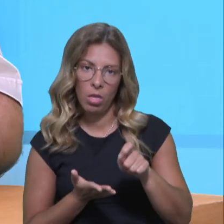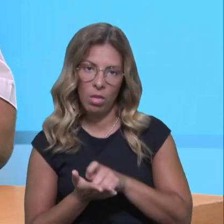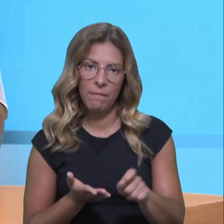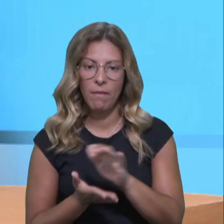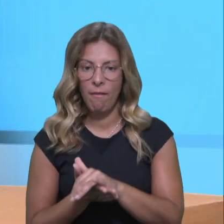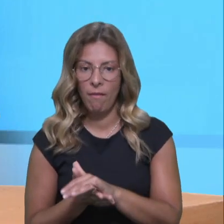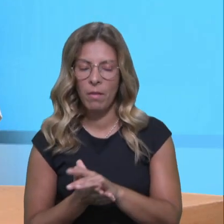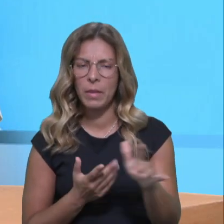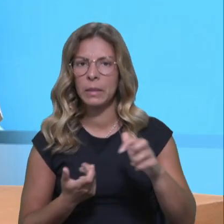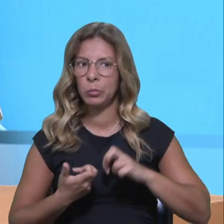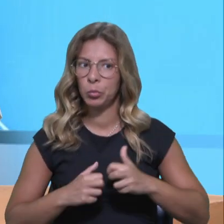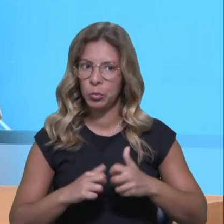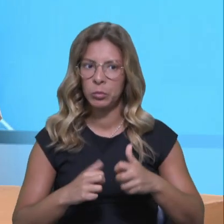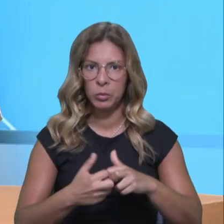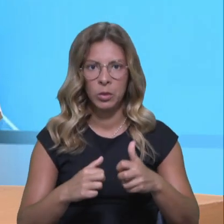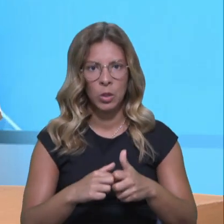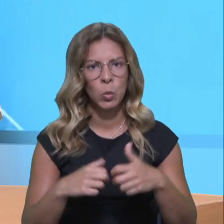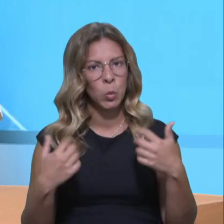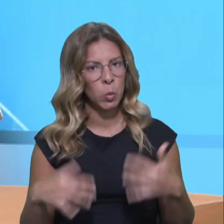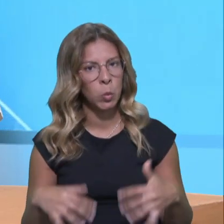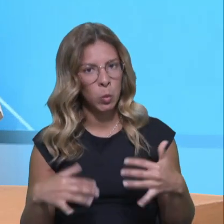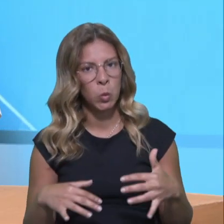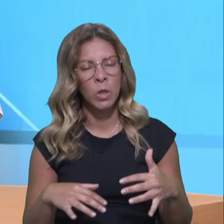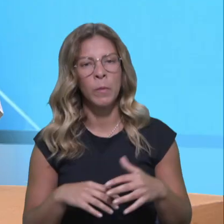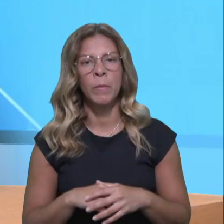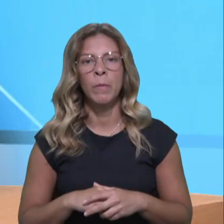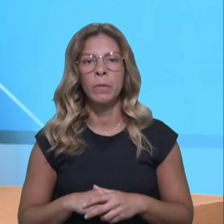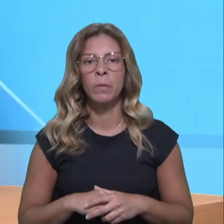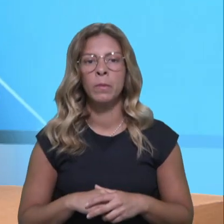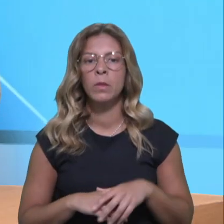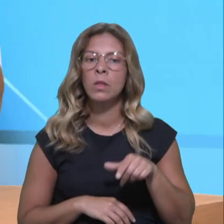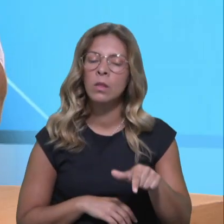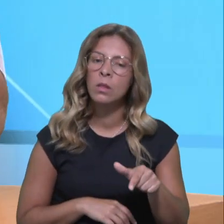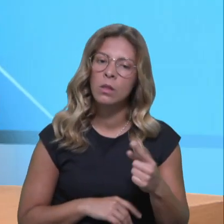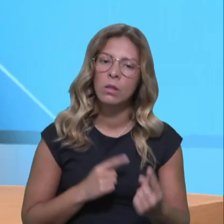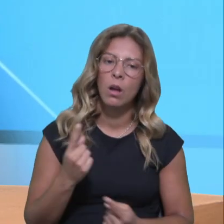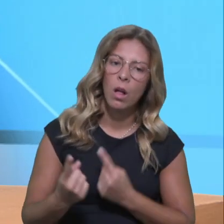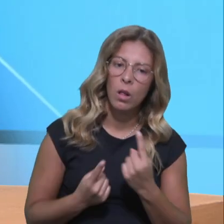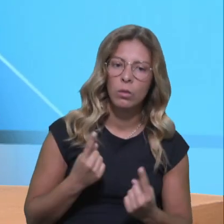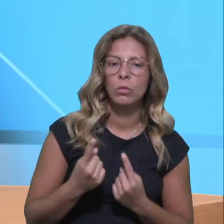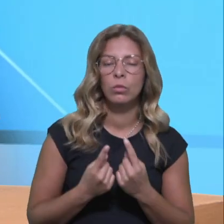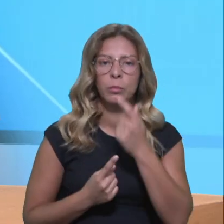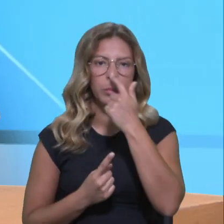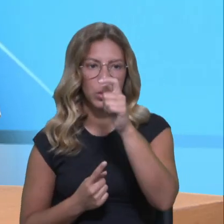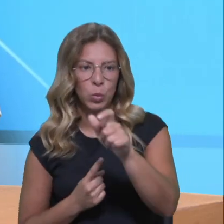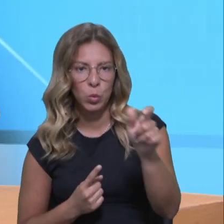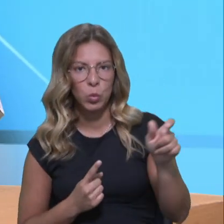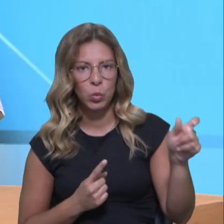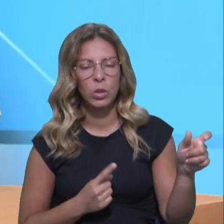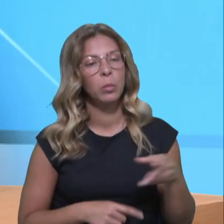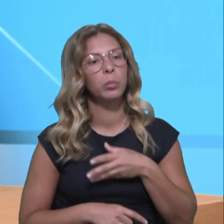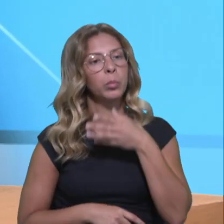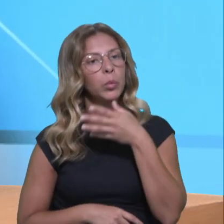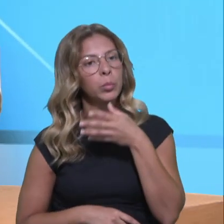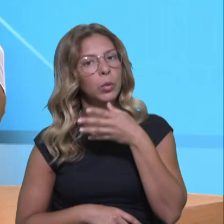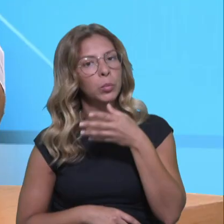problemas que surgiram na comunidade de Colossos, de alguns pregadores que apareceram no meio da comunidade, a